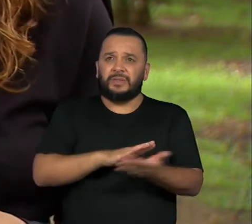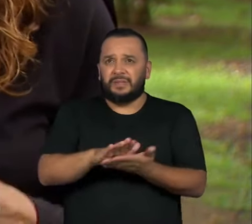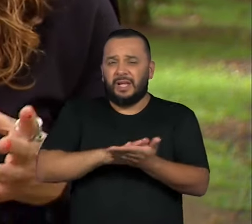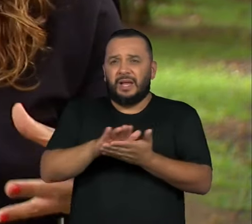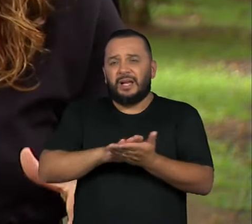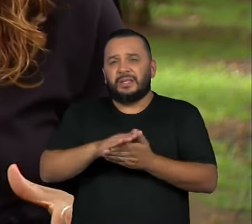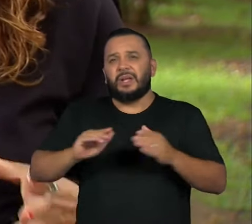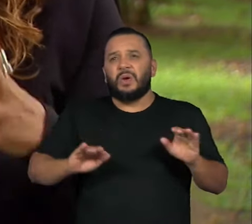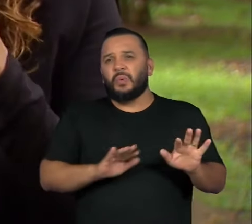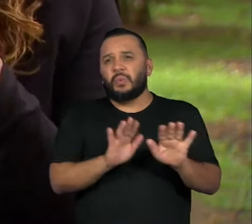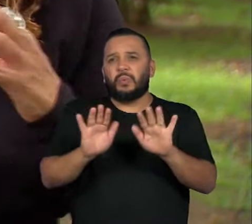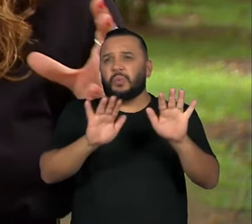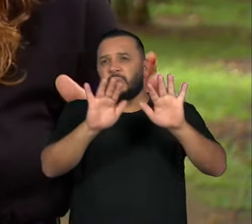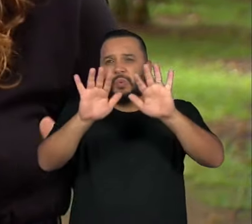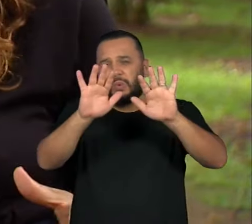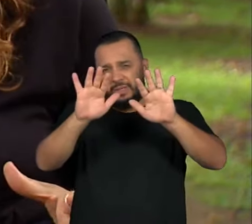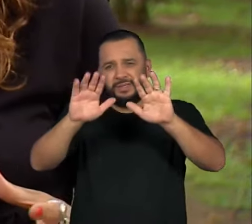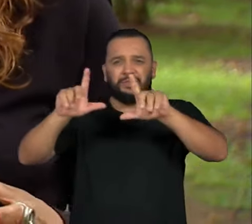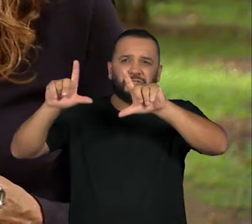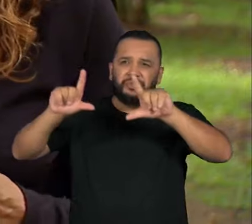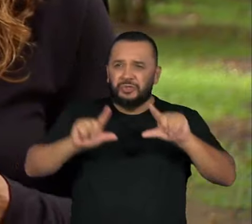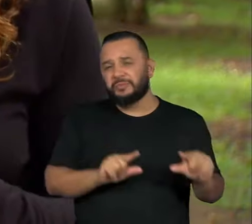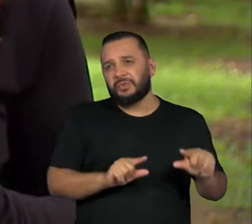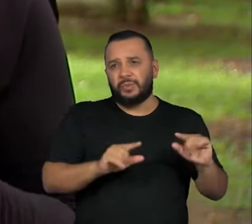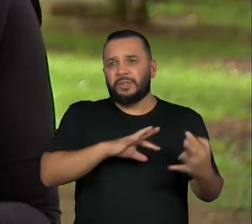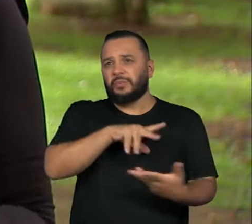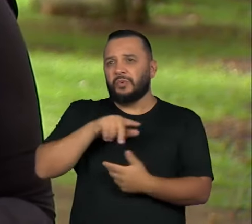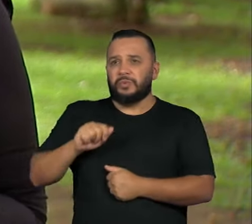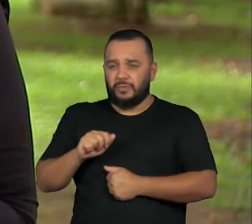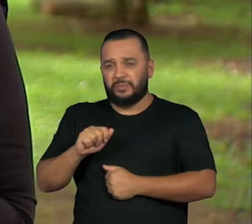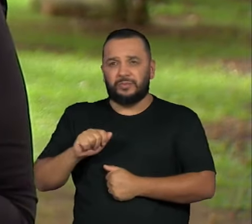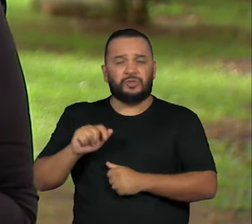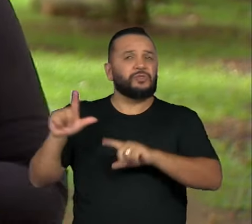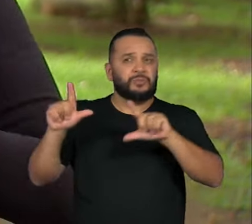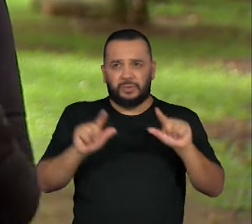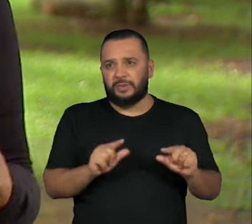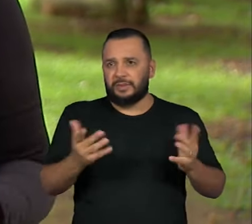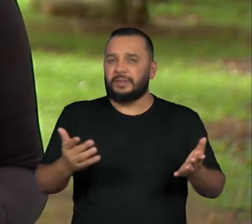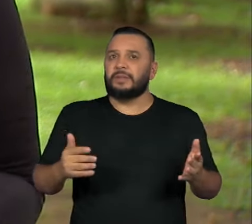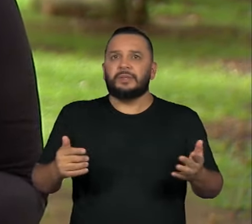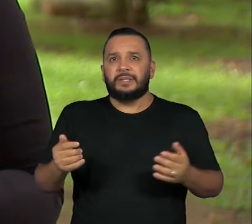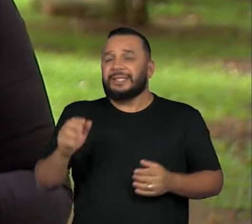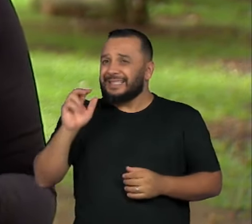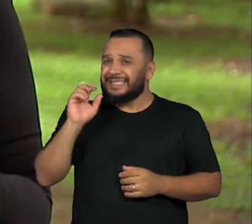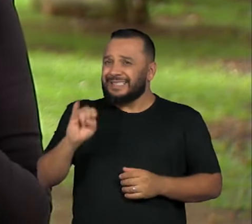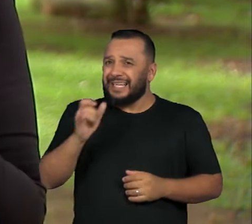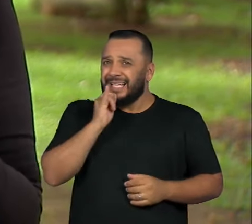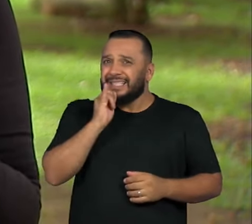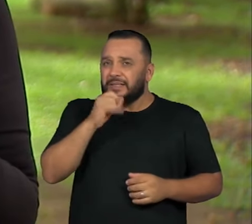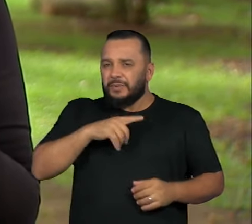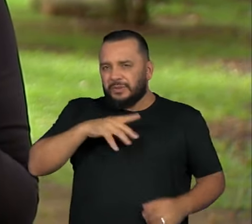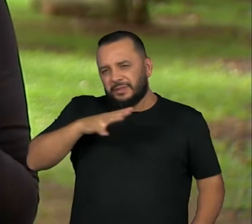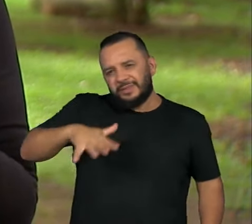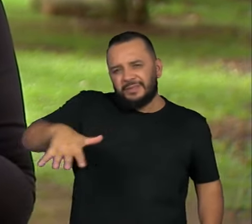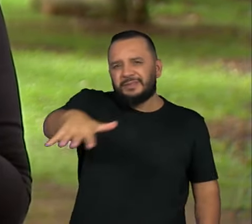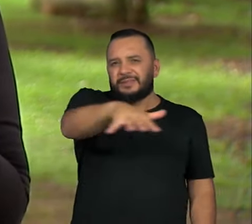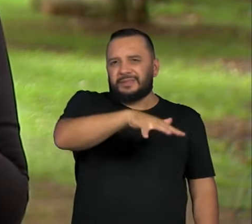de emissões globais, né, então se a gente manter o cenário como business as usual, né, o